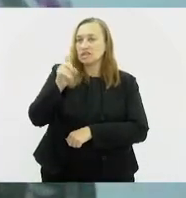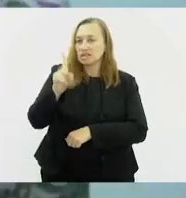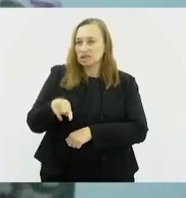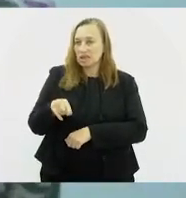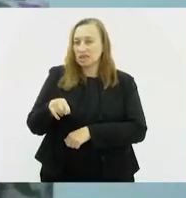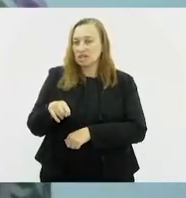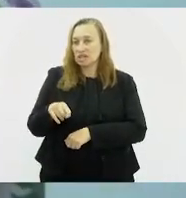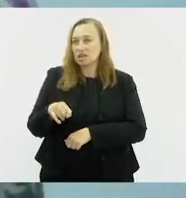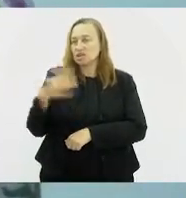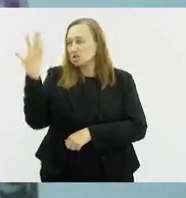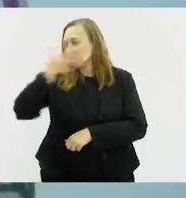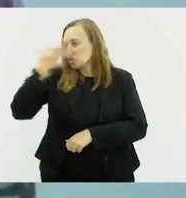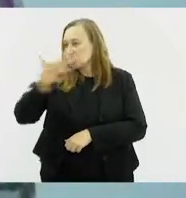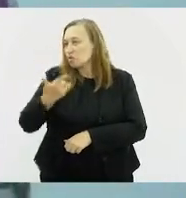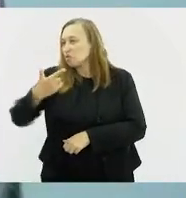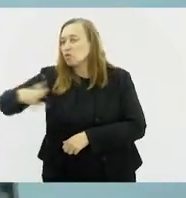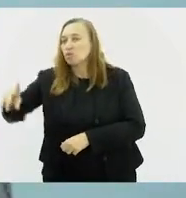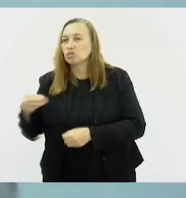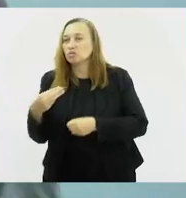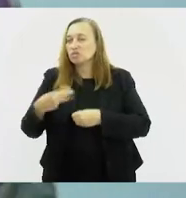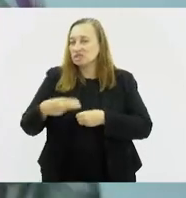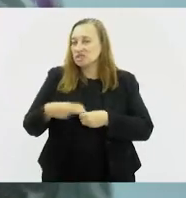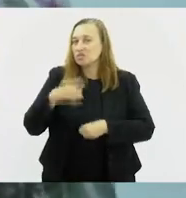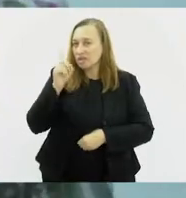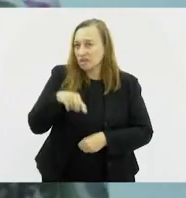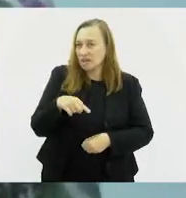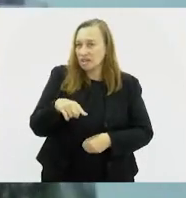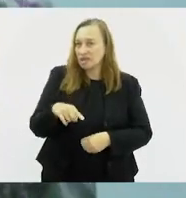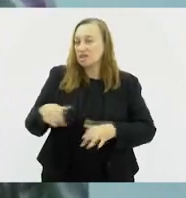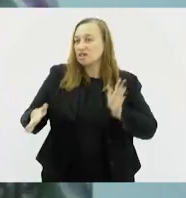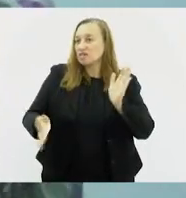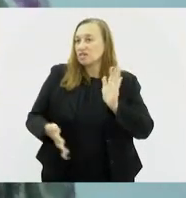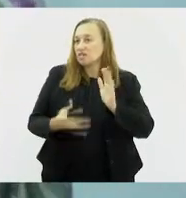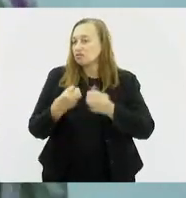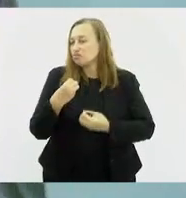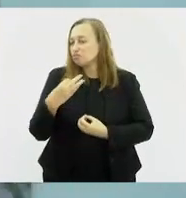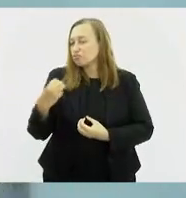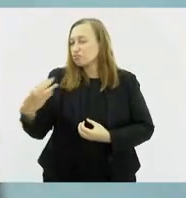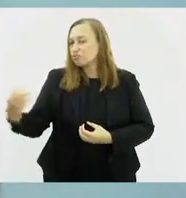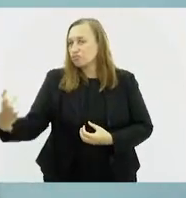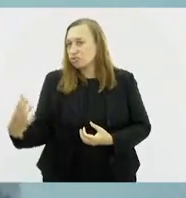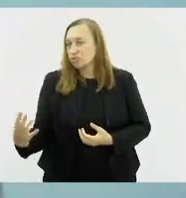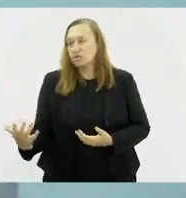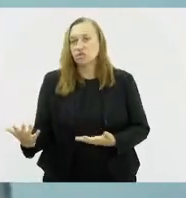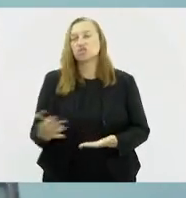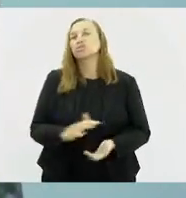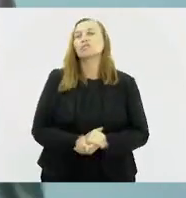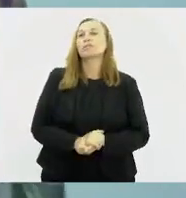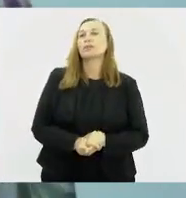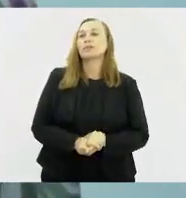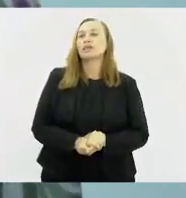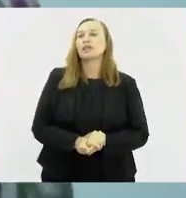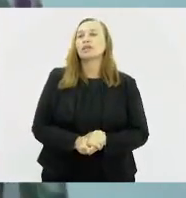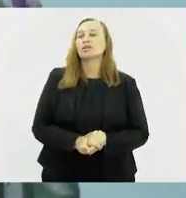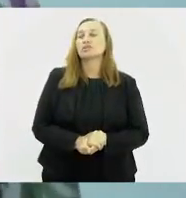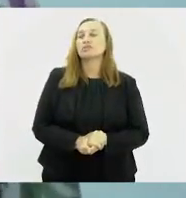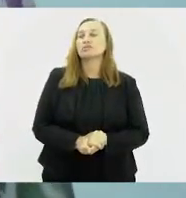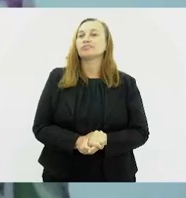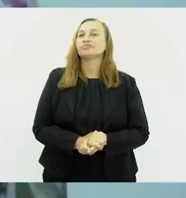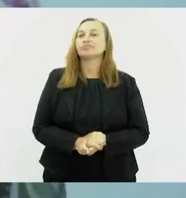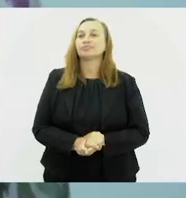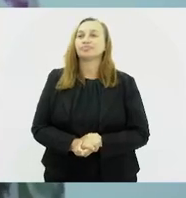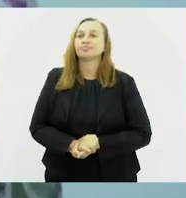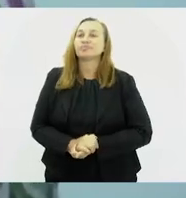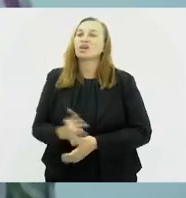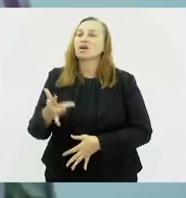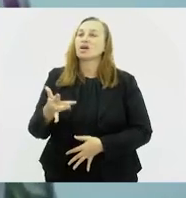ainda não viu em outro município, né, fazer viagens, eu também não, que promove, né, a